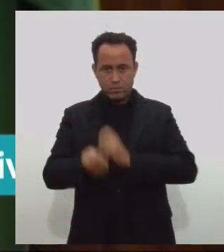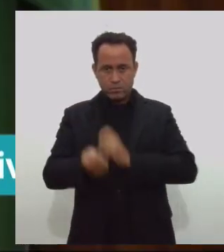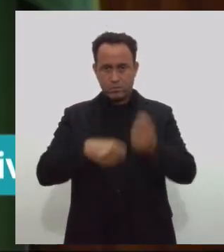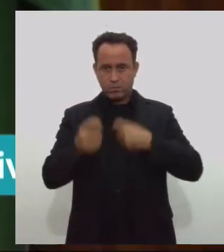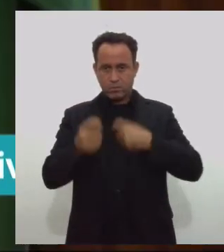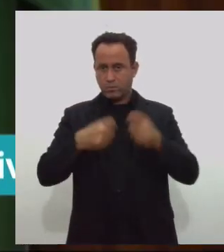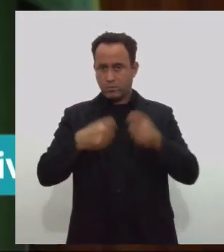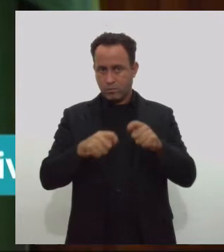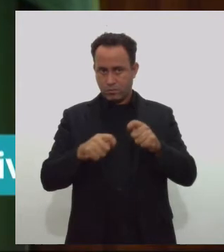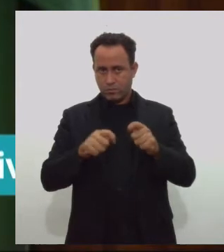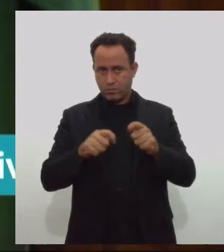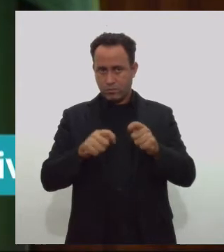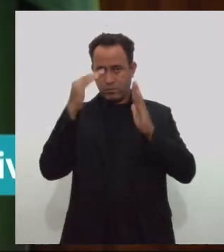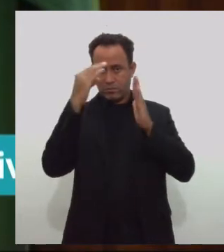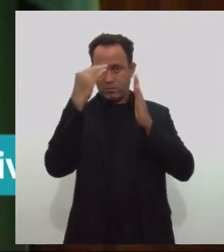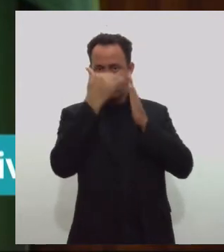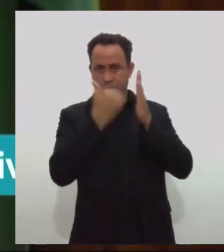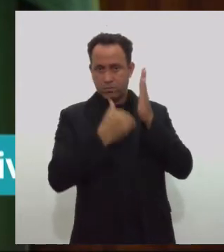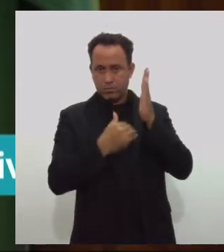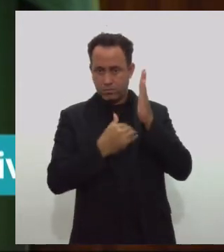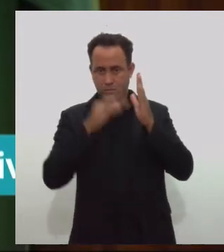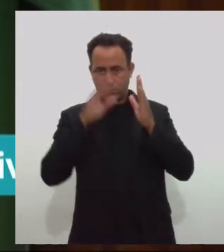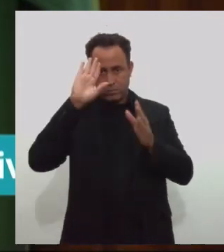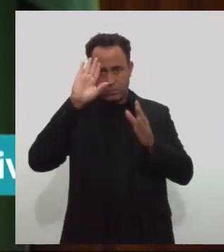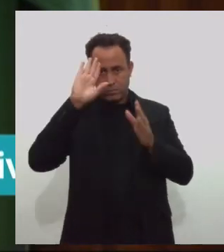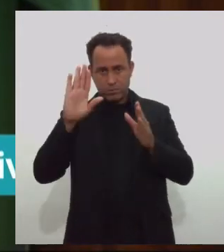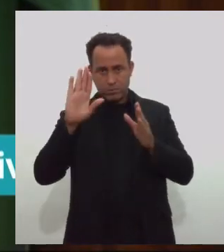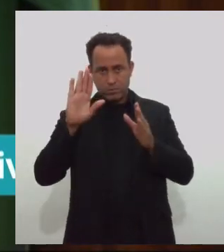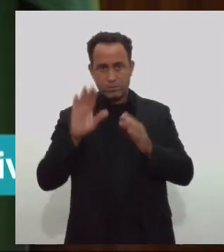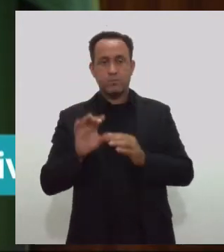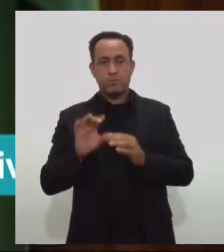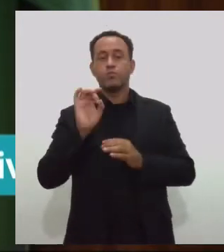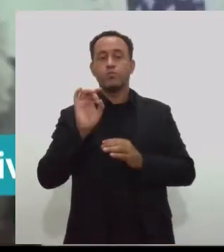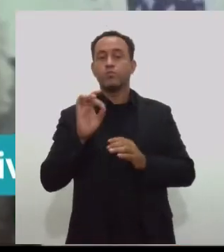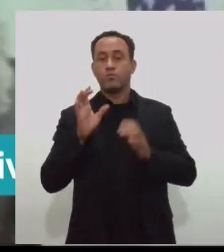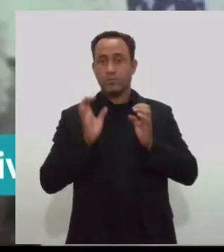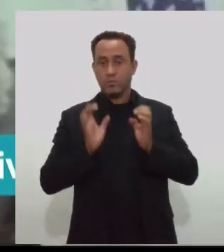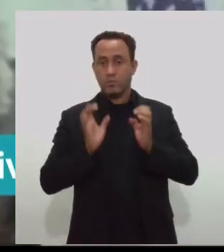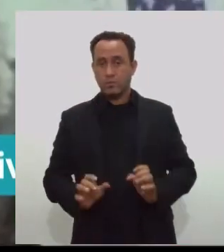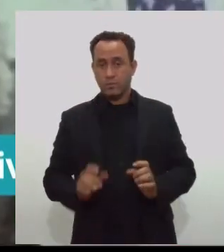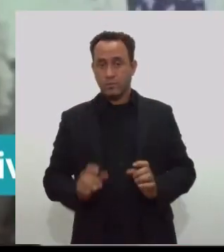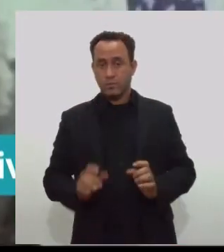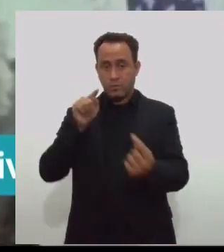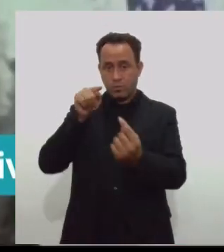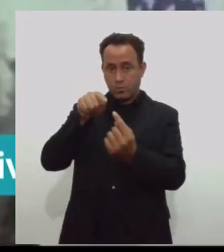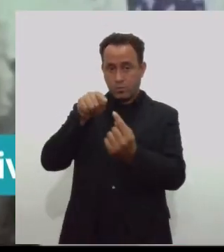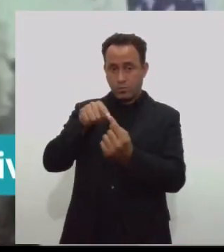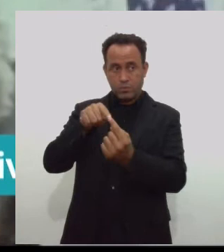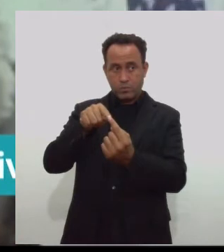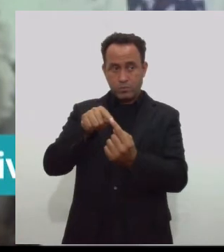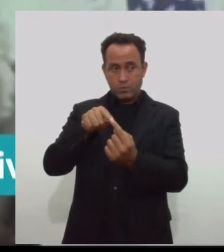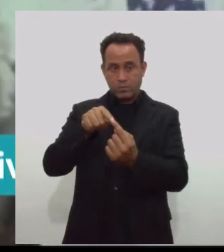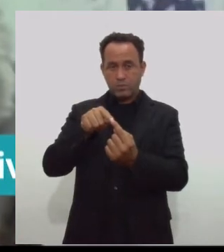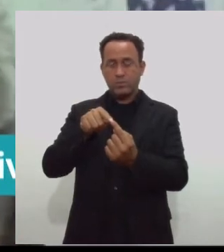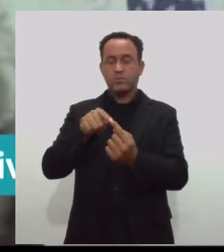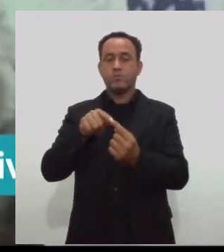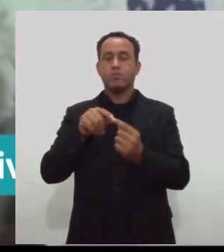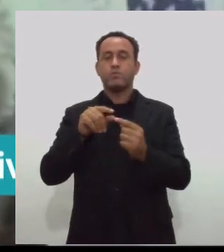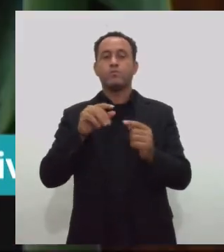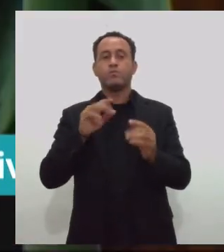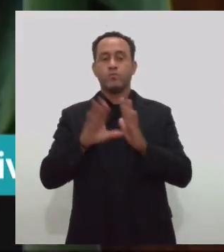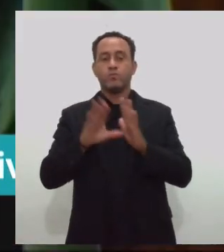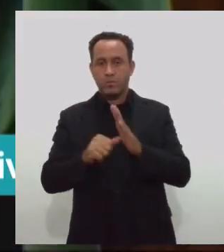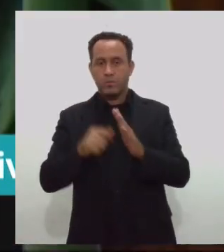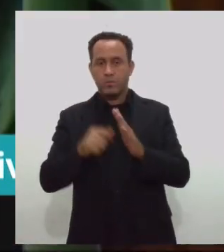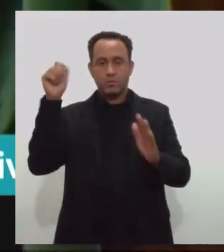principais pontos está a definição de que apenas as condutas dolosas, ou seja, intencionais, serão